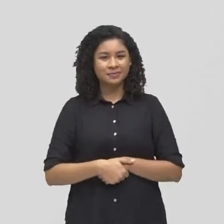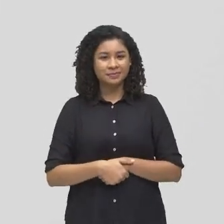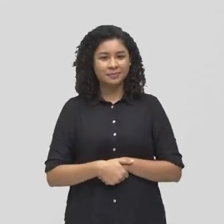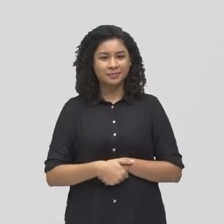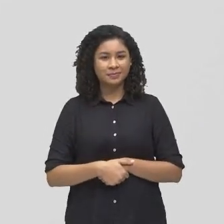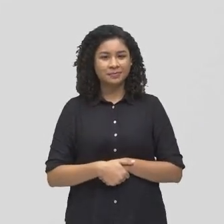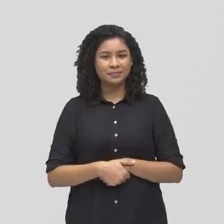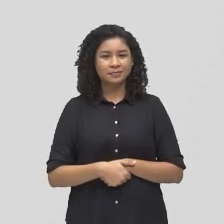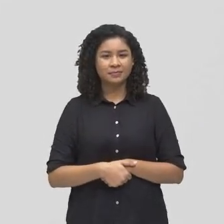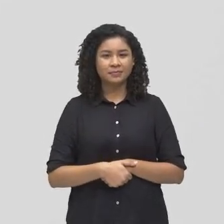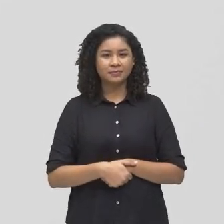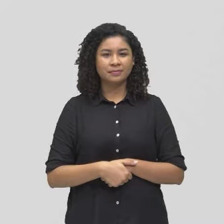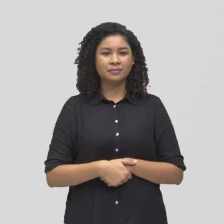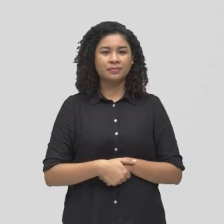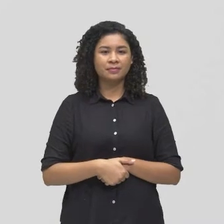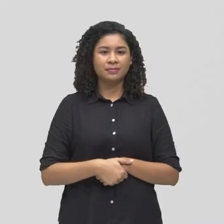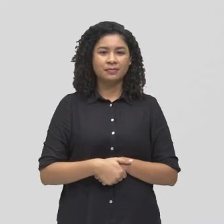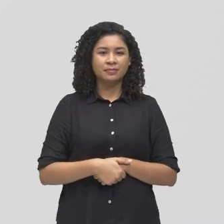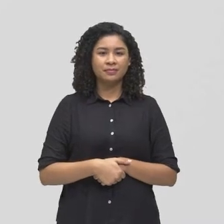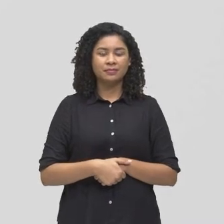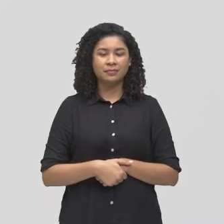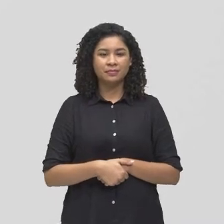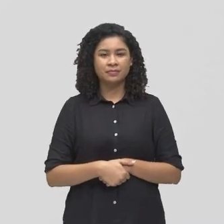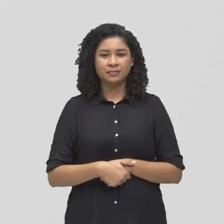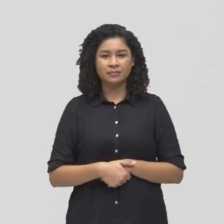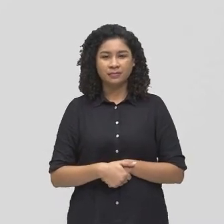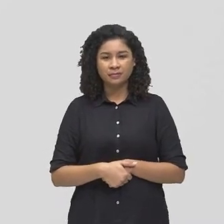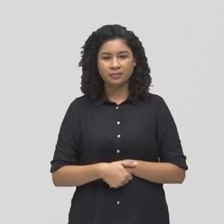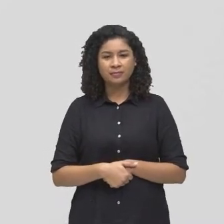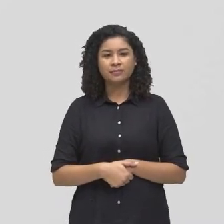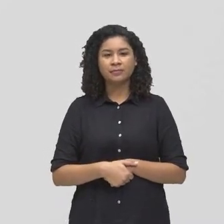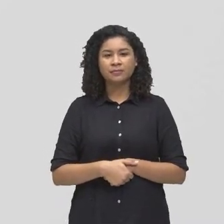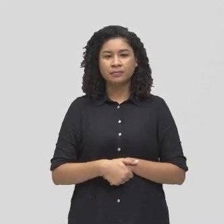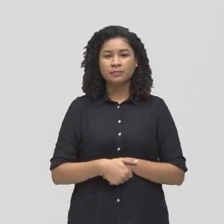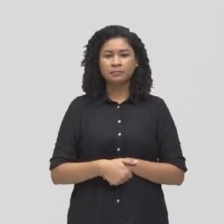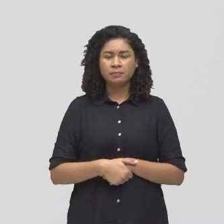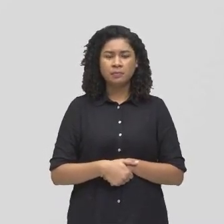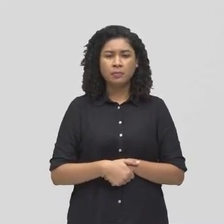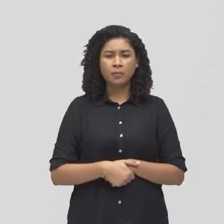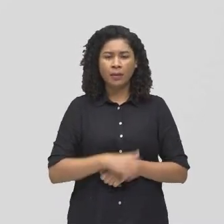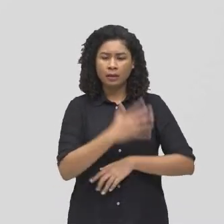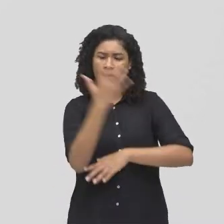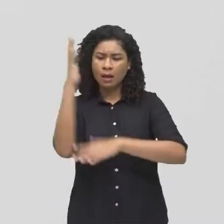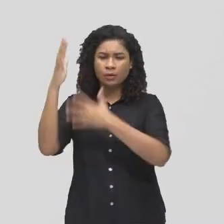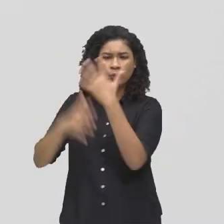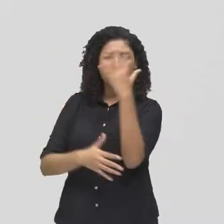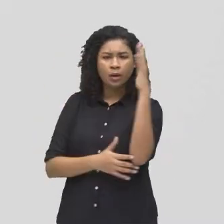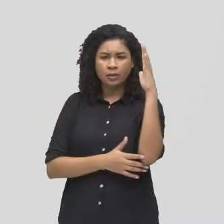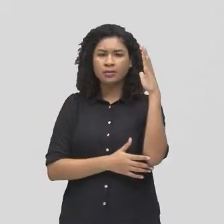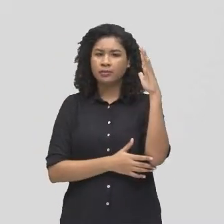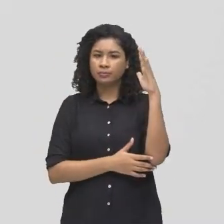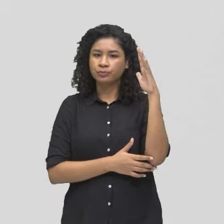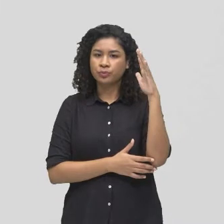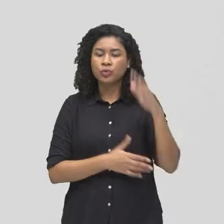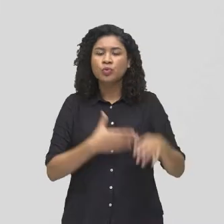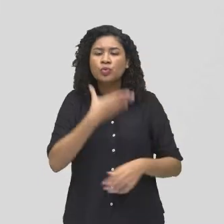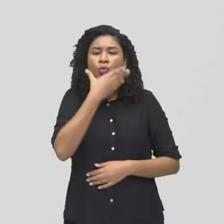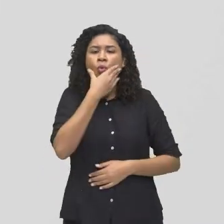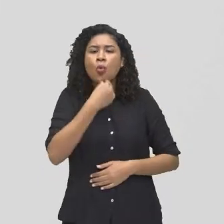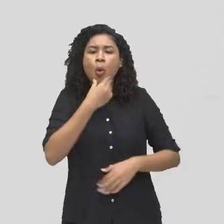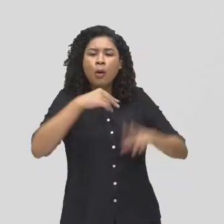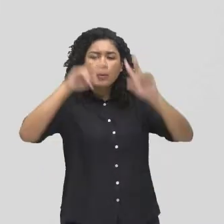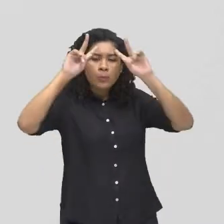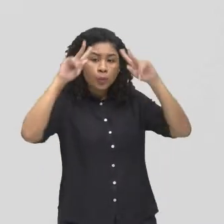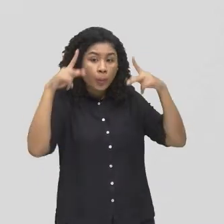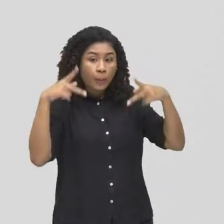1. Em que sentido se afirma que o ser humano é também natureza? Em que